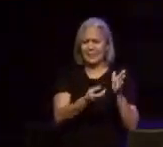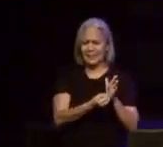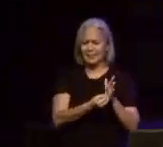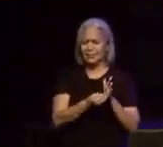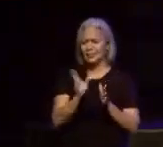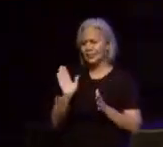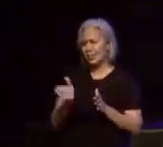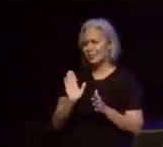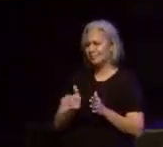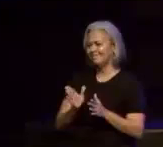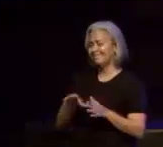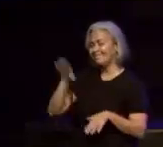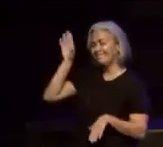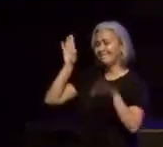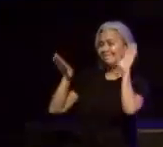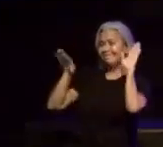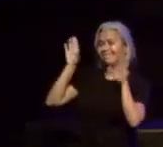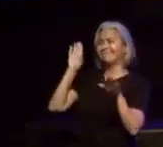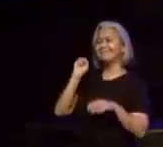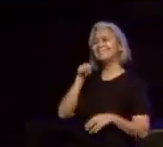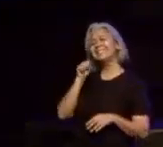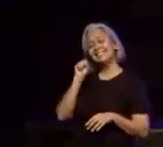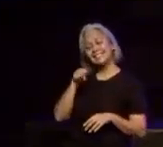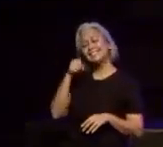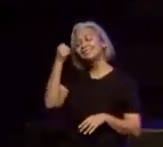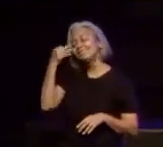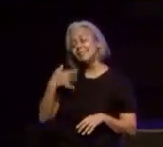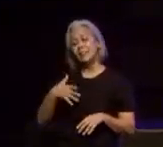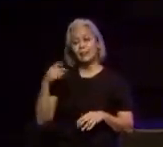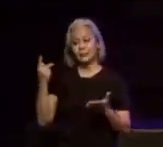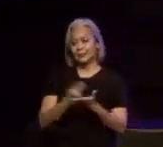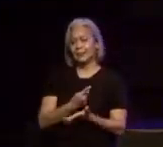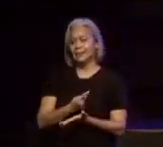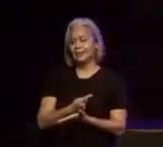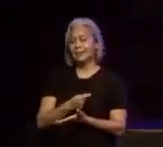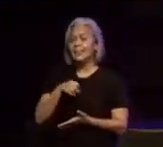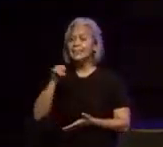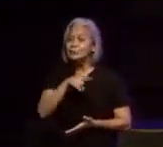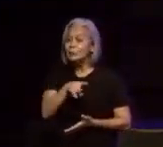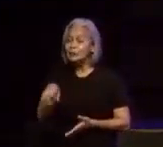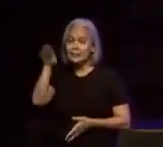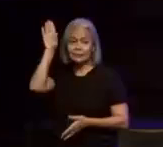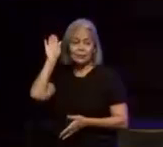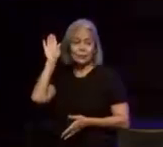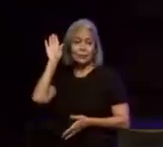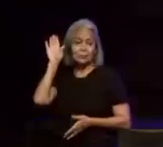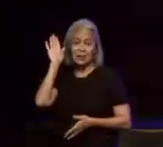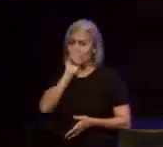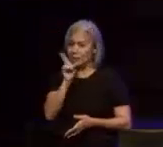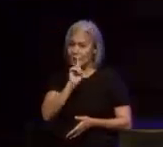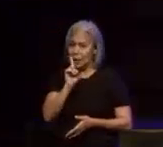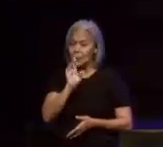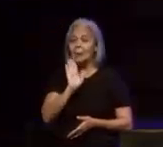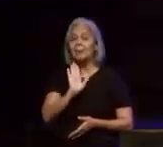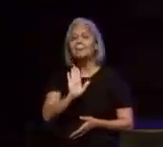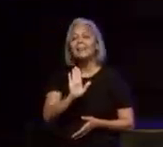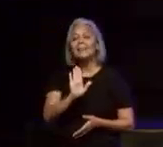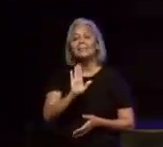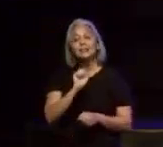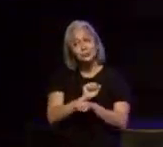Né? Claro que acontece. E se você não levantou a mão, eu sinto muito, a qualquer momento vai acontecer, você vai ficar sabendo,